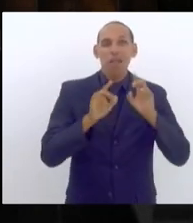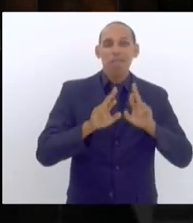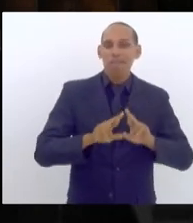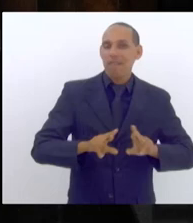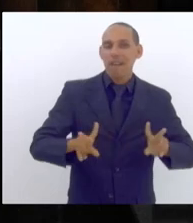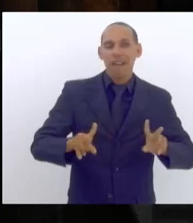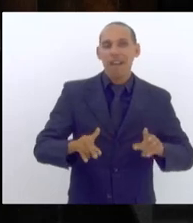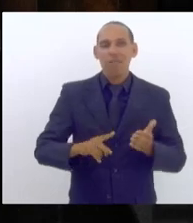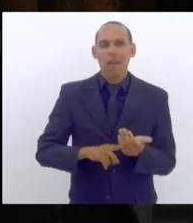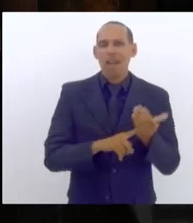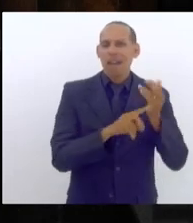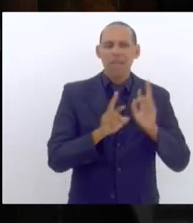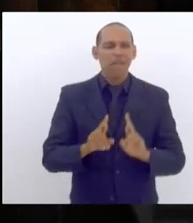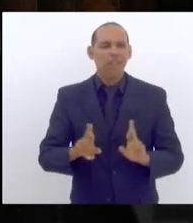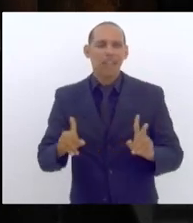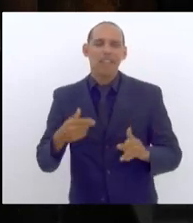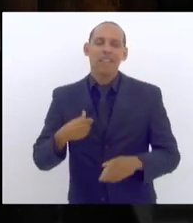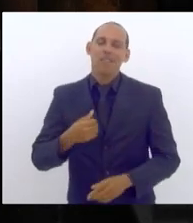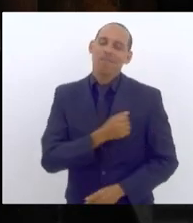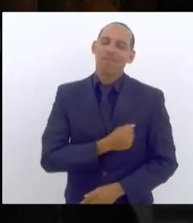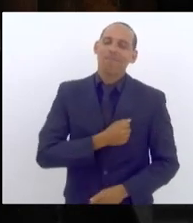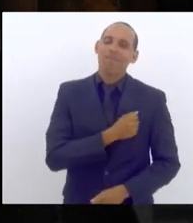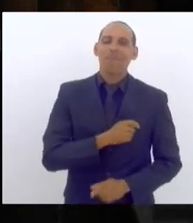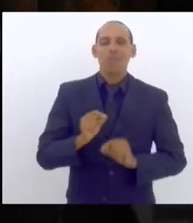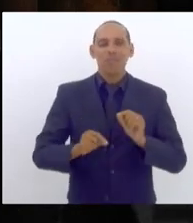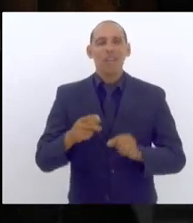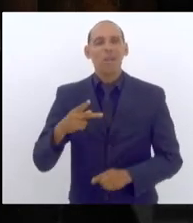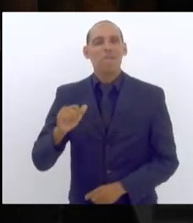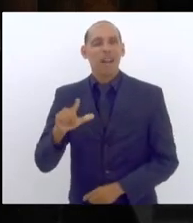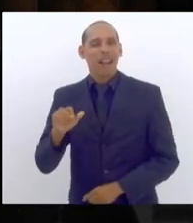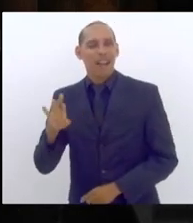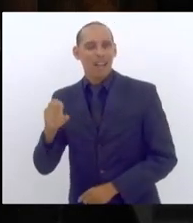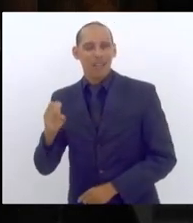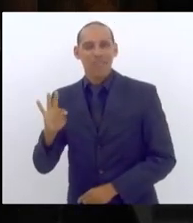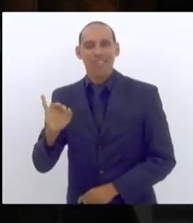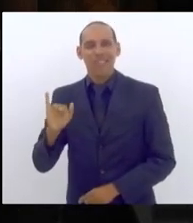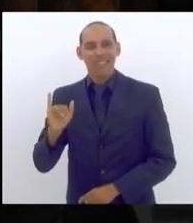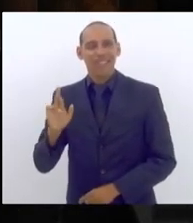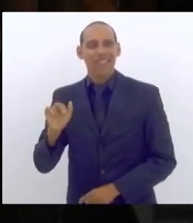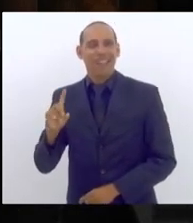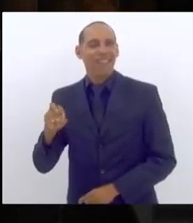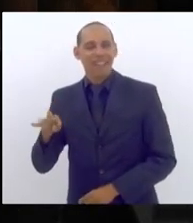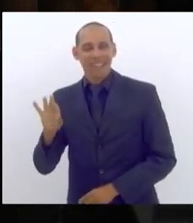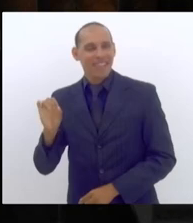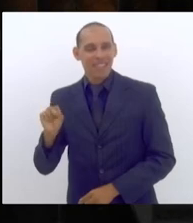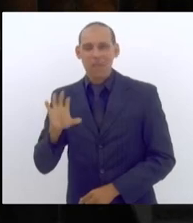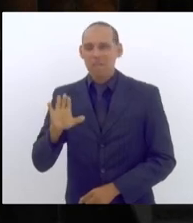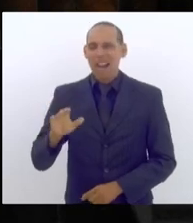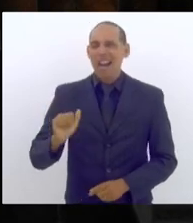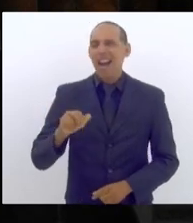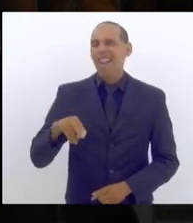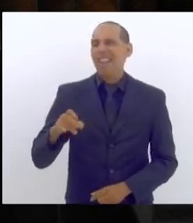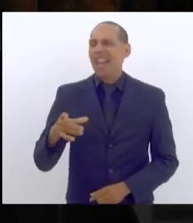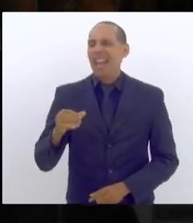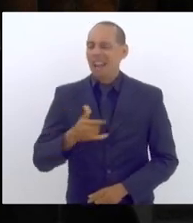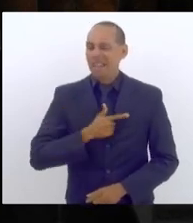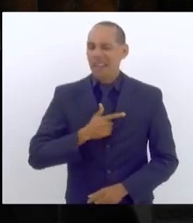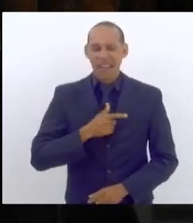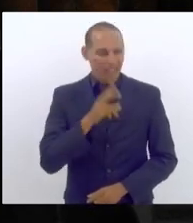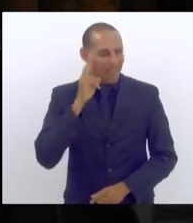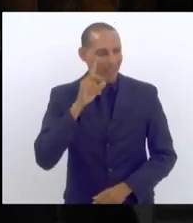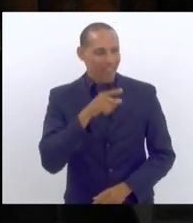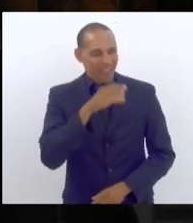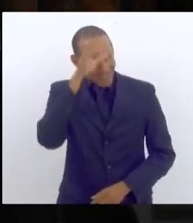da tecnologia. Claro que eu tenho saudade do Palácio Tiradentes, mas do anexo não. O anexo era muito feio, tia Ju. A senhora lembra,